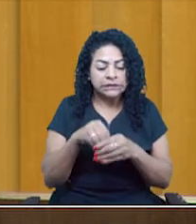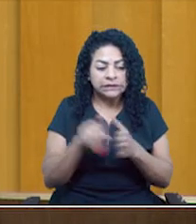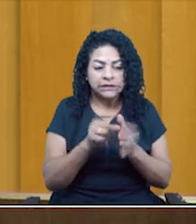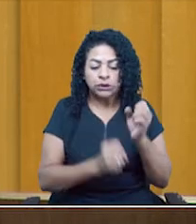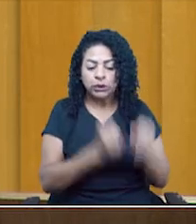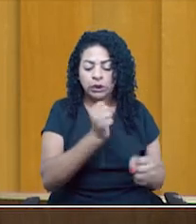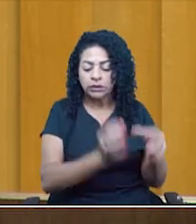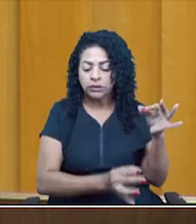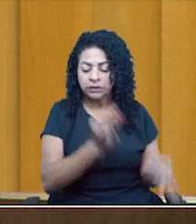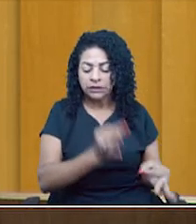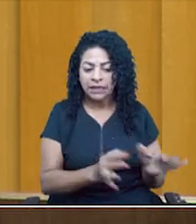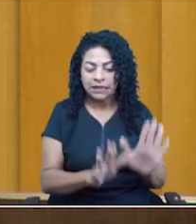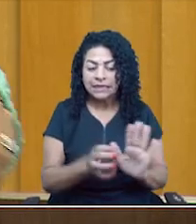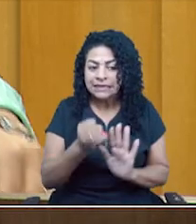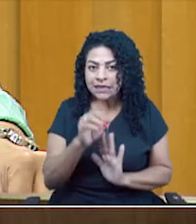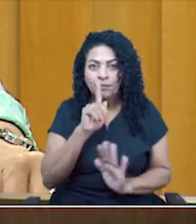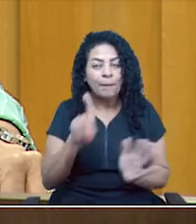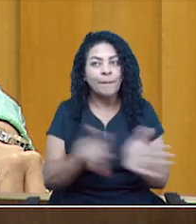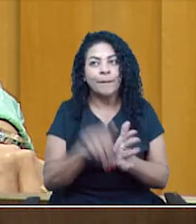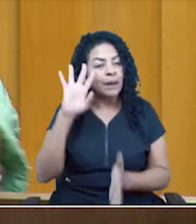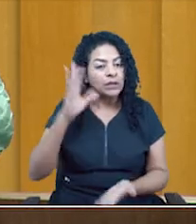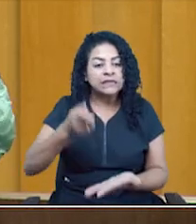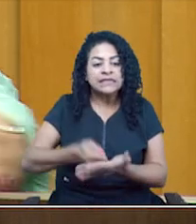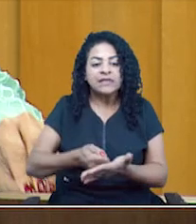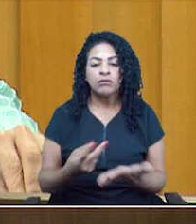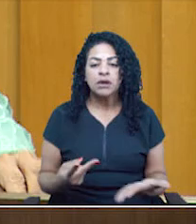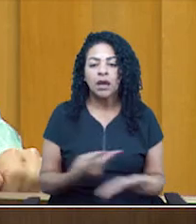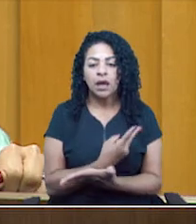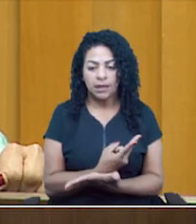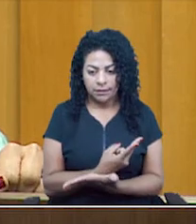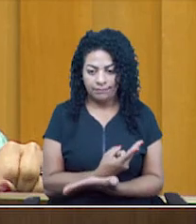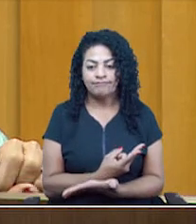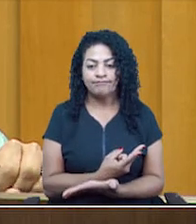determinada decisão judicial, isso é